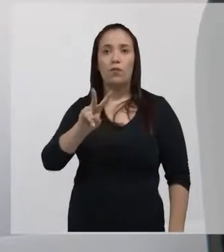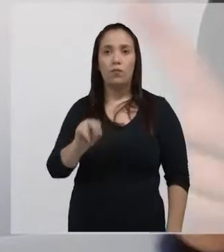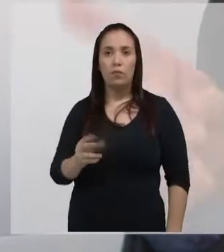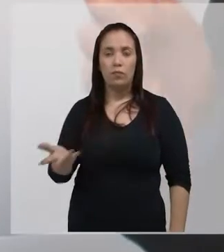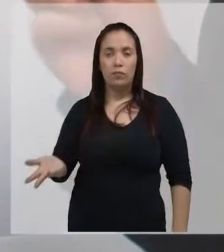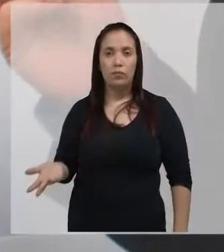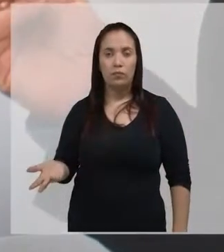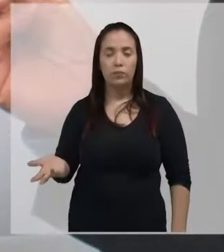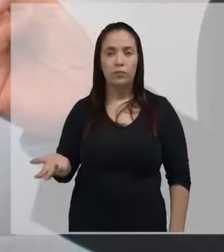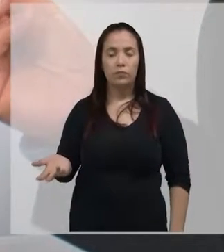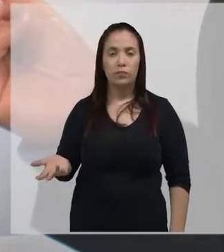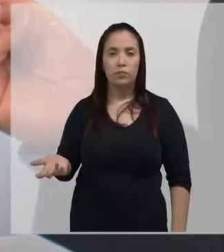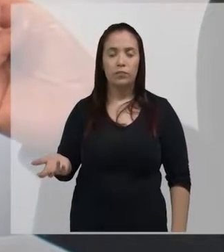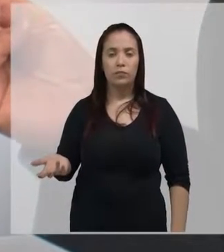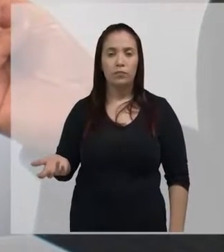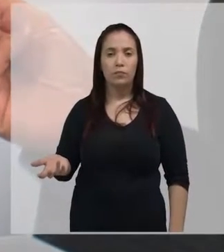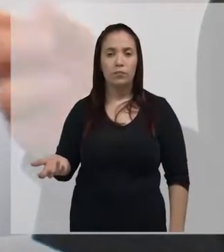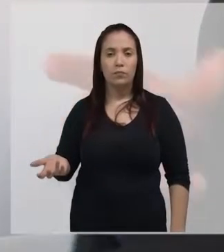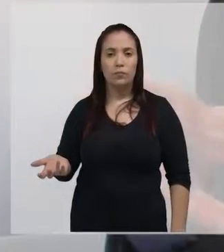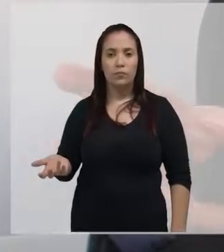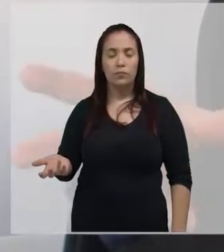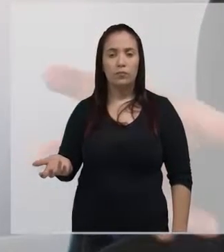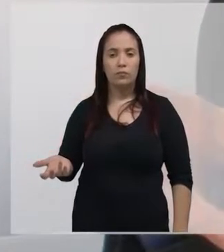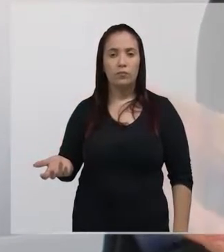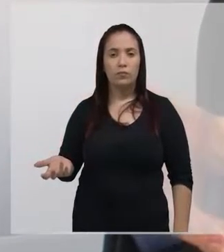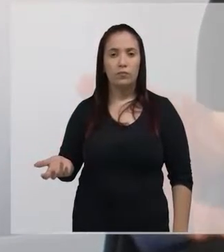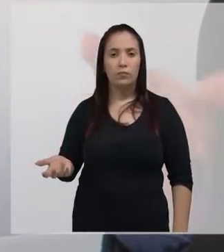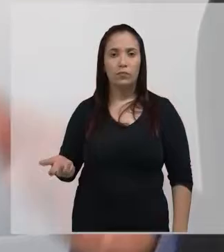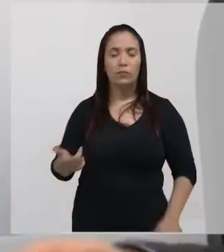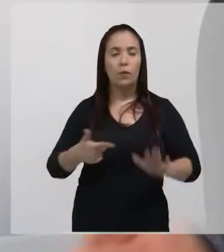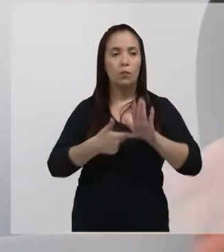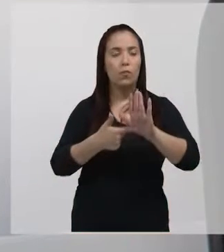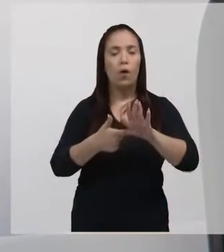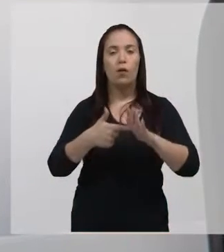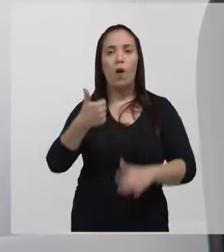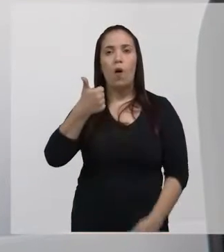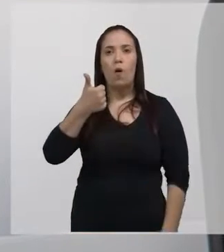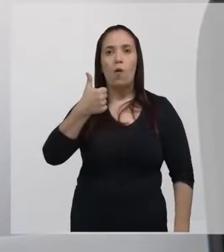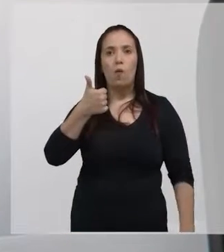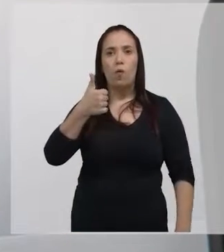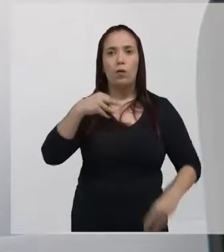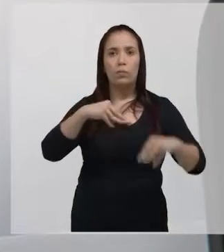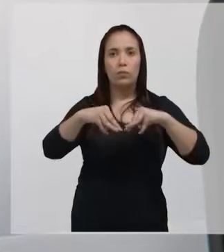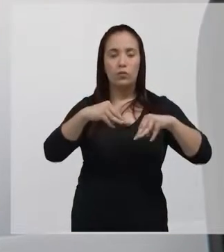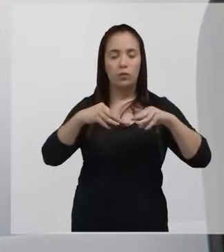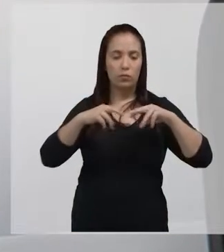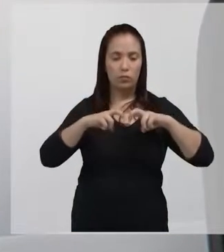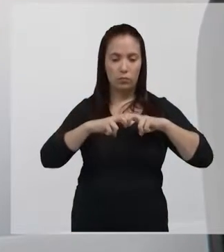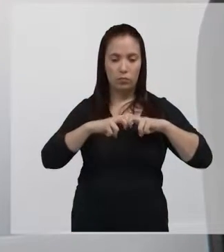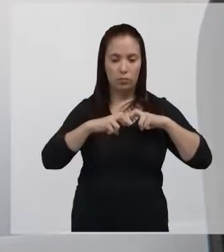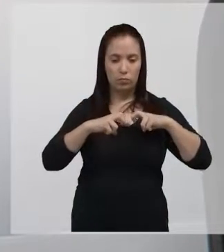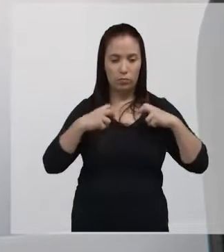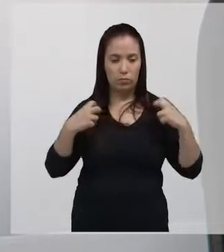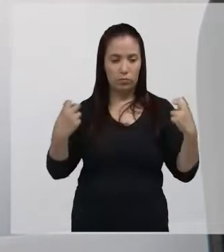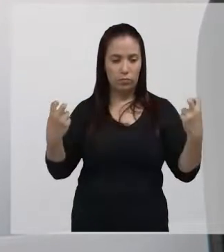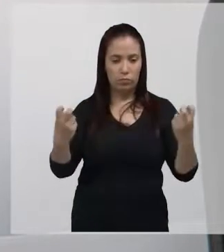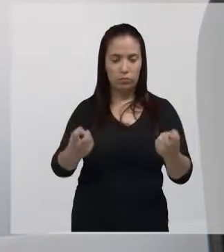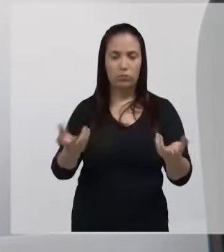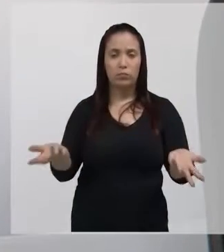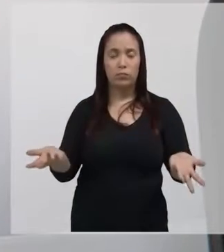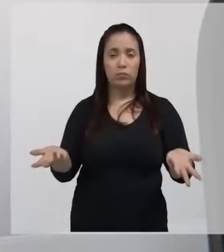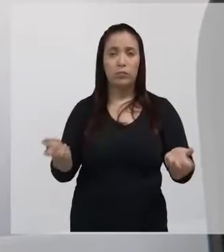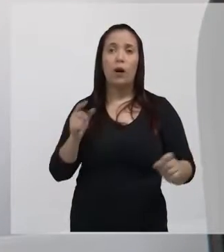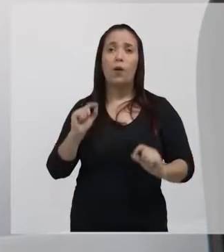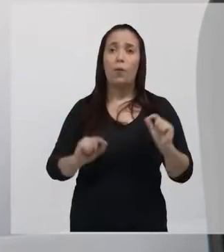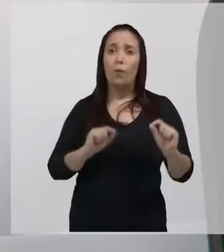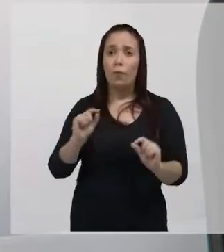Se não é o plenário, com os 11, é uma das duas turmas. Perfeito, e eu Quer acho dizer, que tem, o que é que está acontecendo?